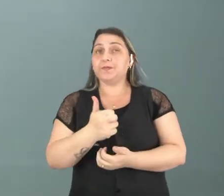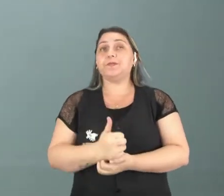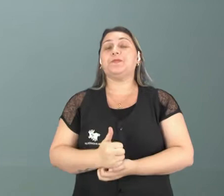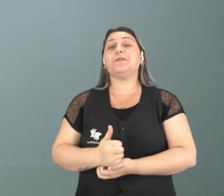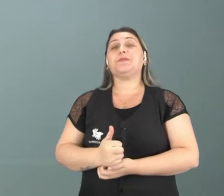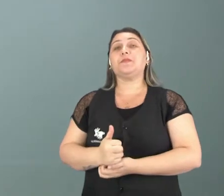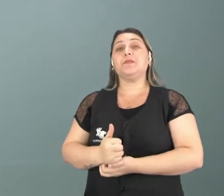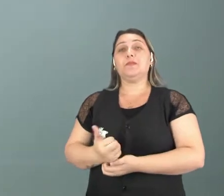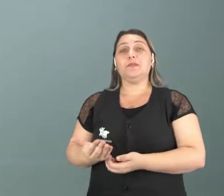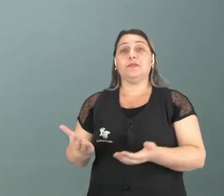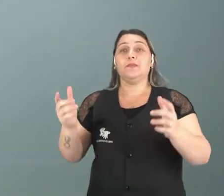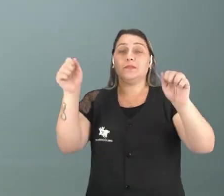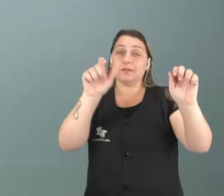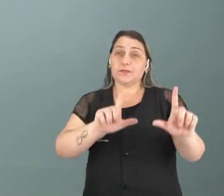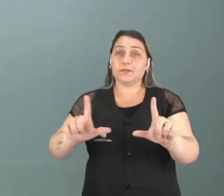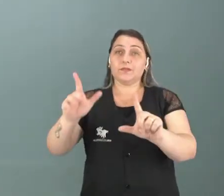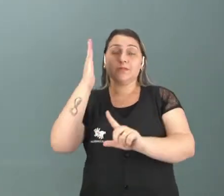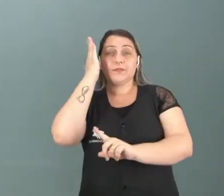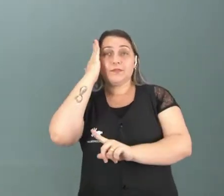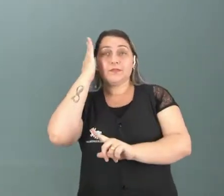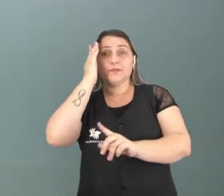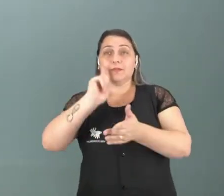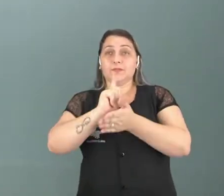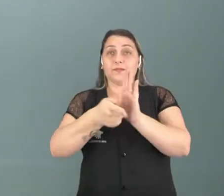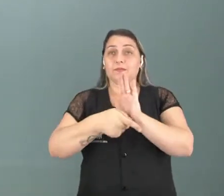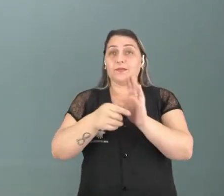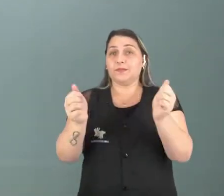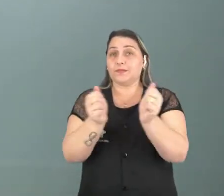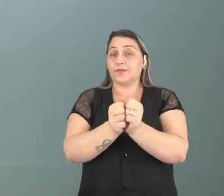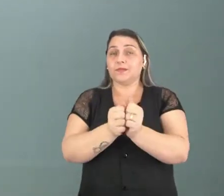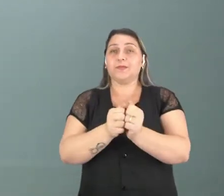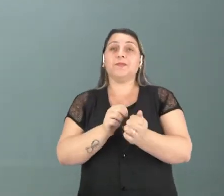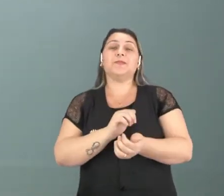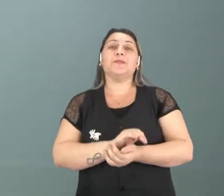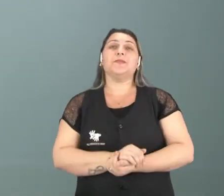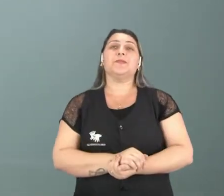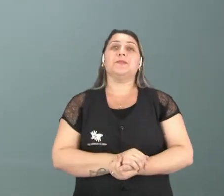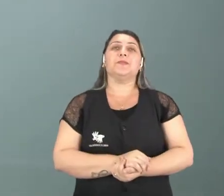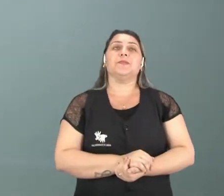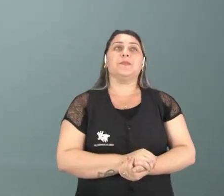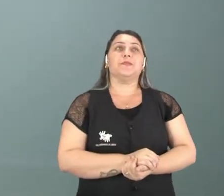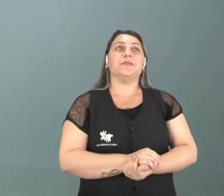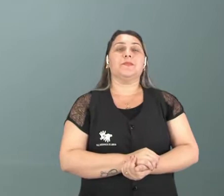Acompanhe comigo aí na telinha para a gente entender um pouco mais desse gênero comigo. Vamos lá.